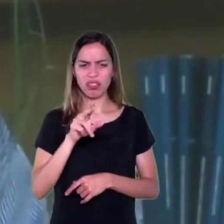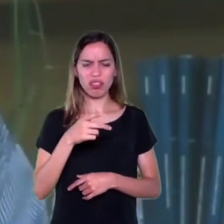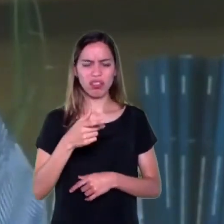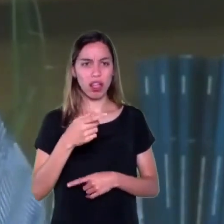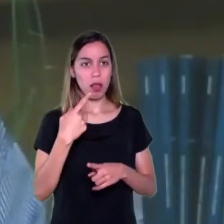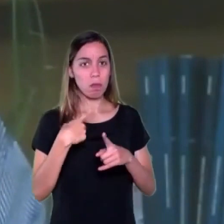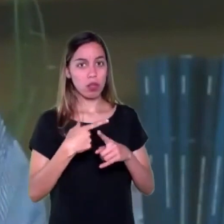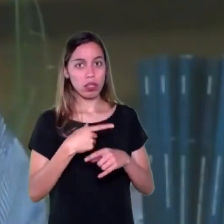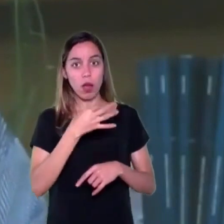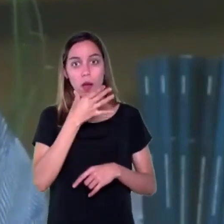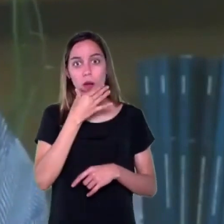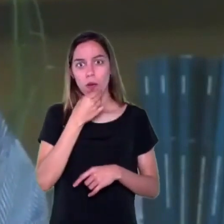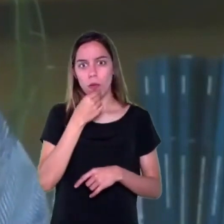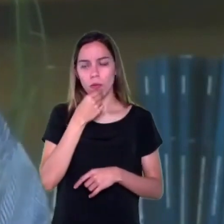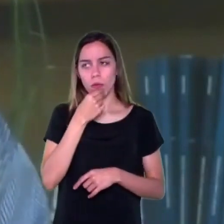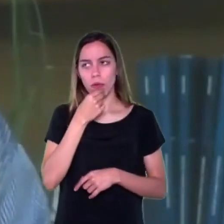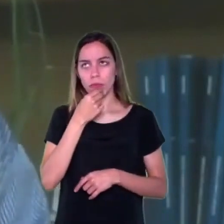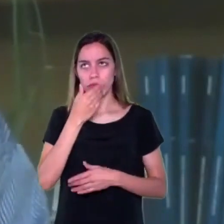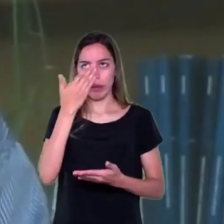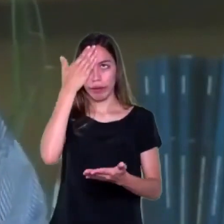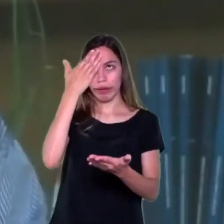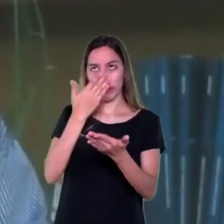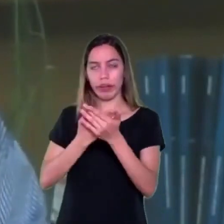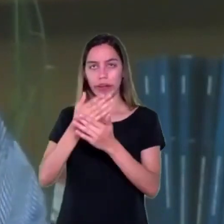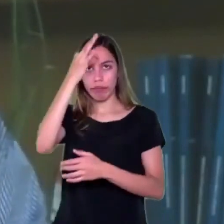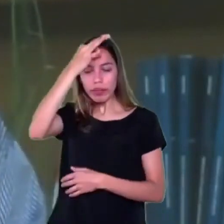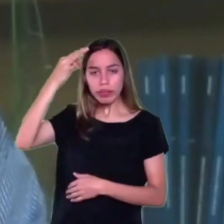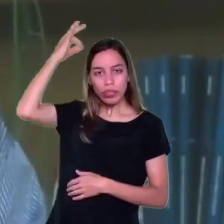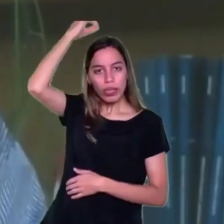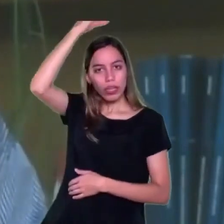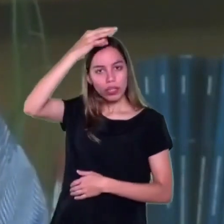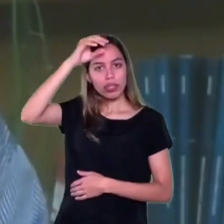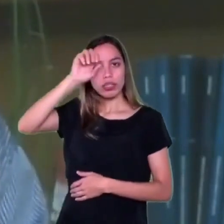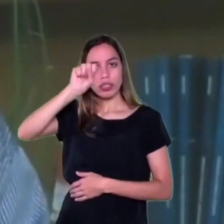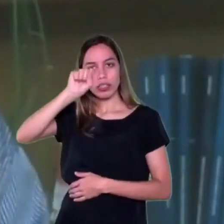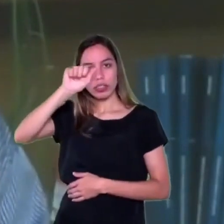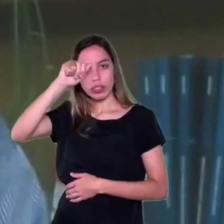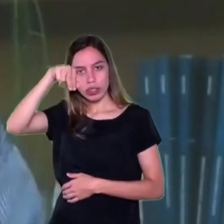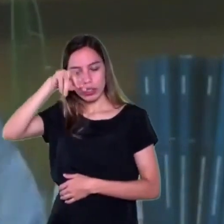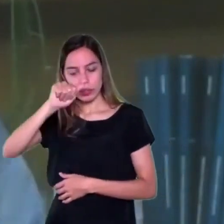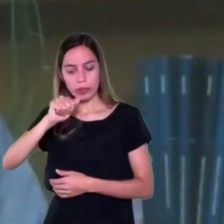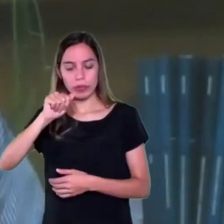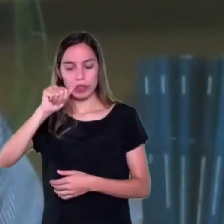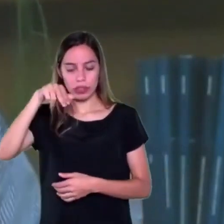Silva Pereira. E ali ele ergueu um oratório, em